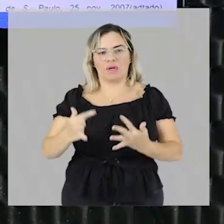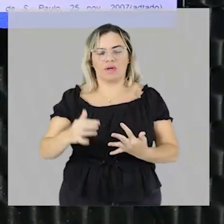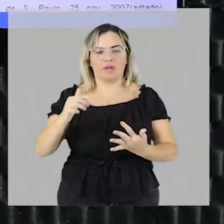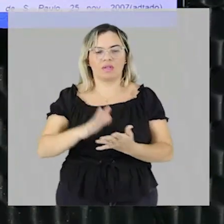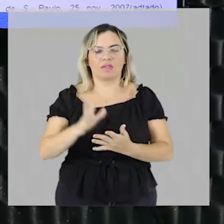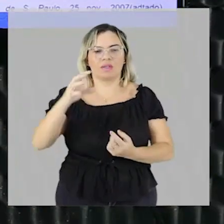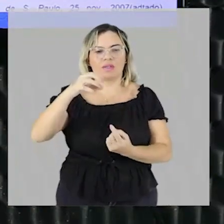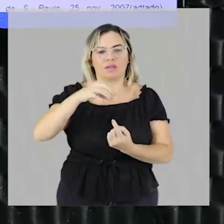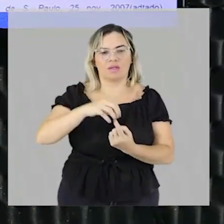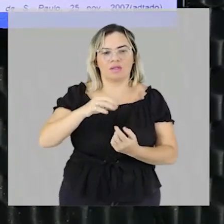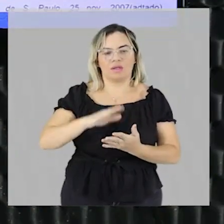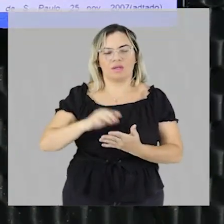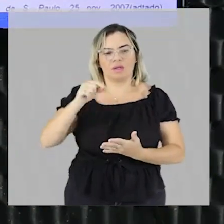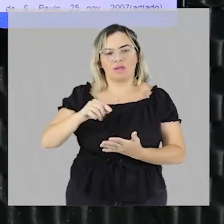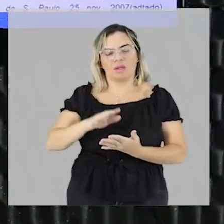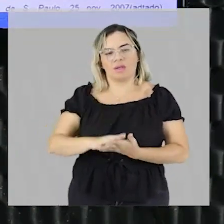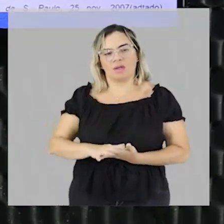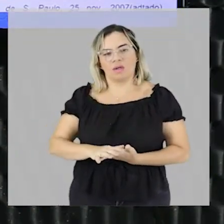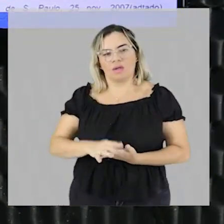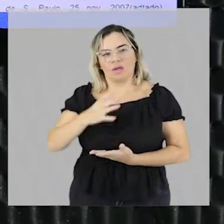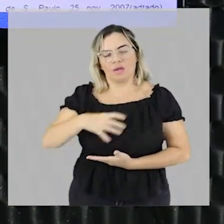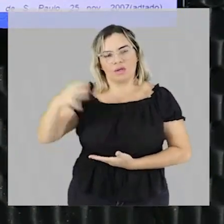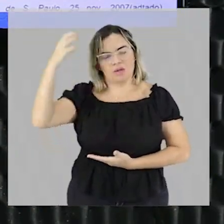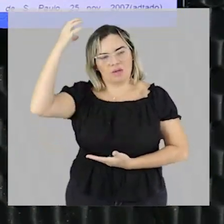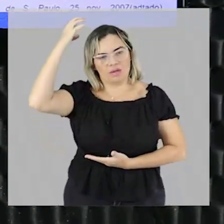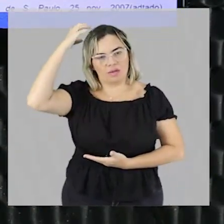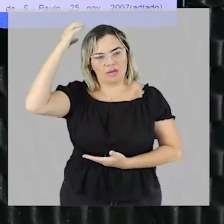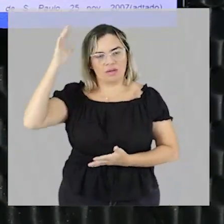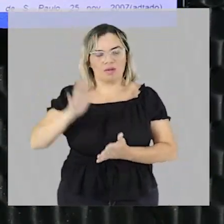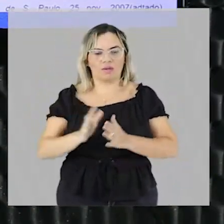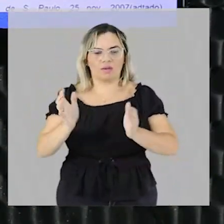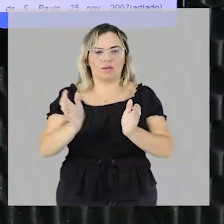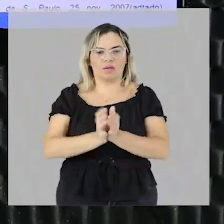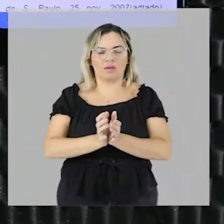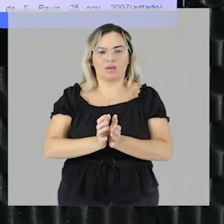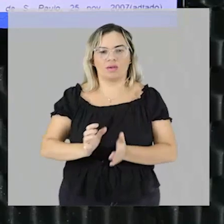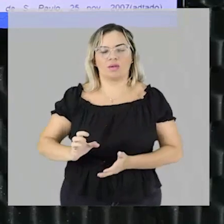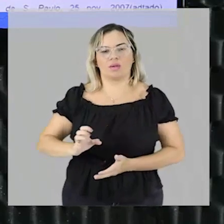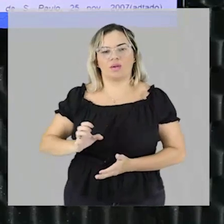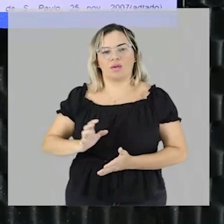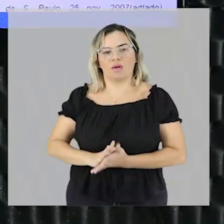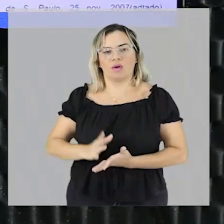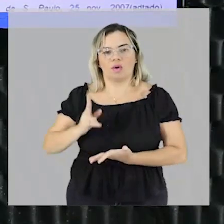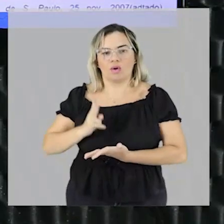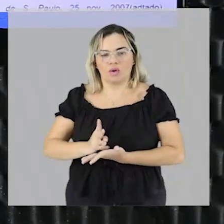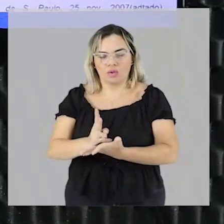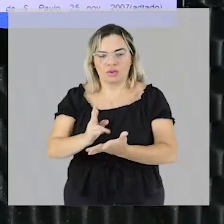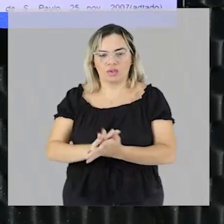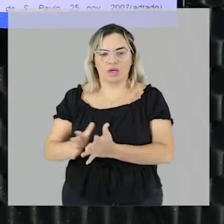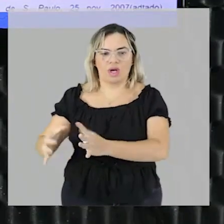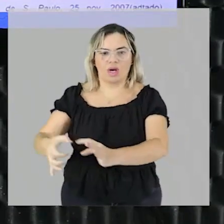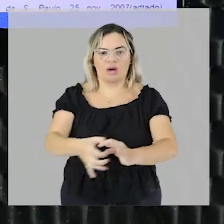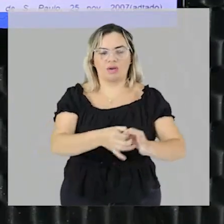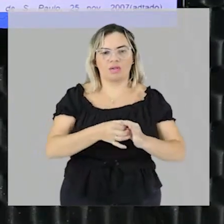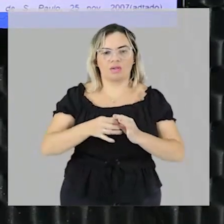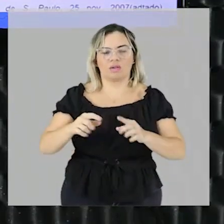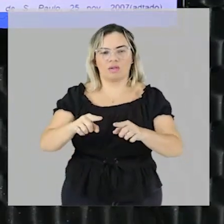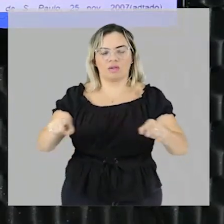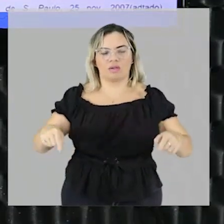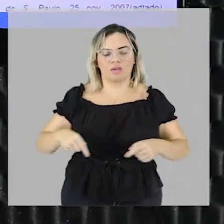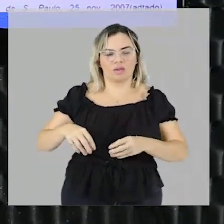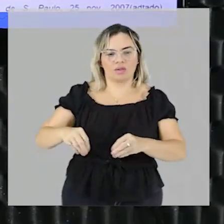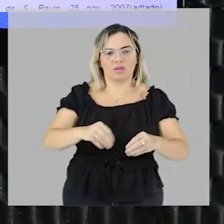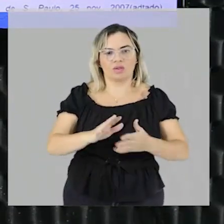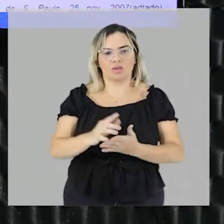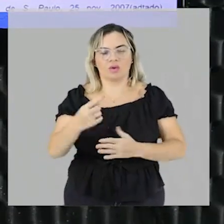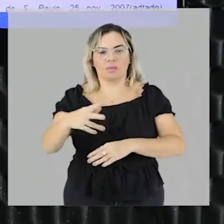de uma monarquia que foi acordada com as elites, como uma forma de manter a unidade territorial, não teríamos a